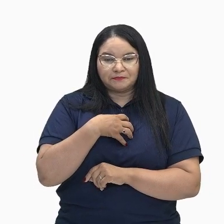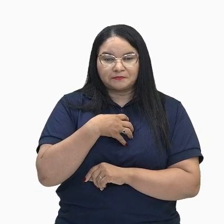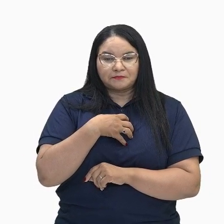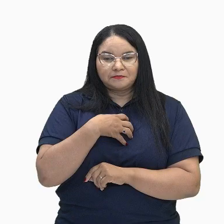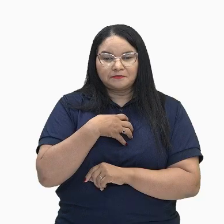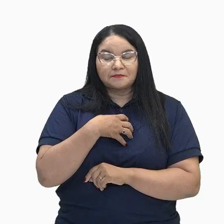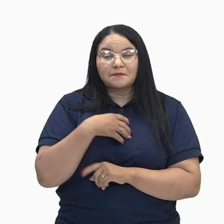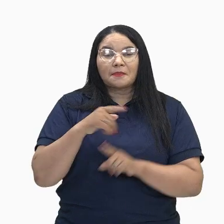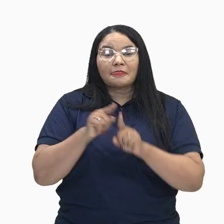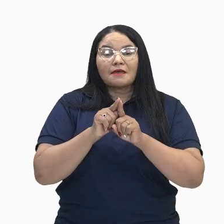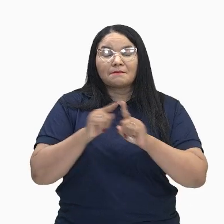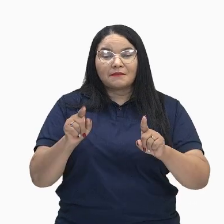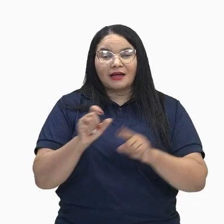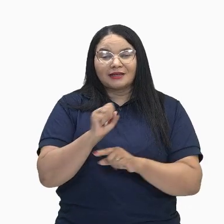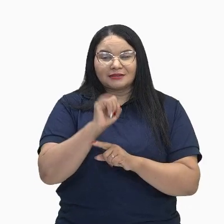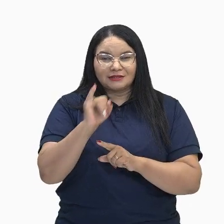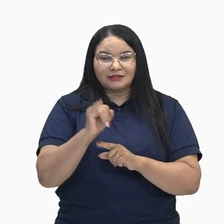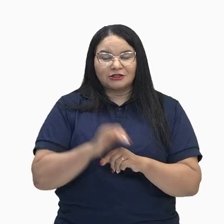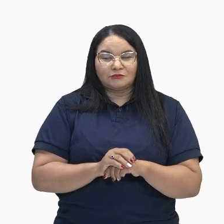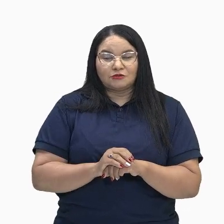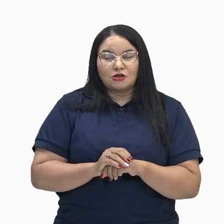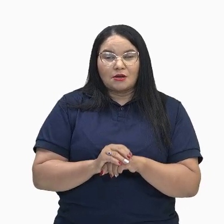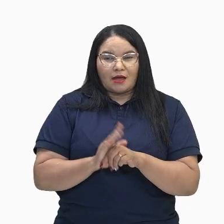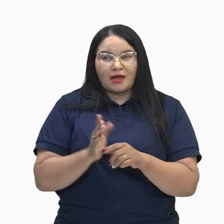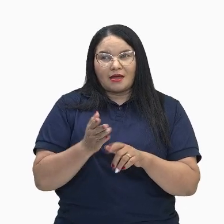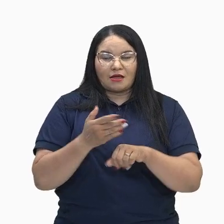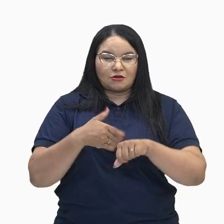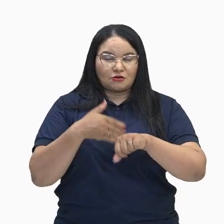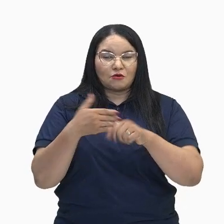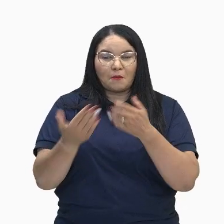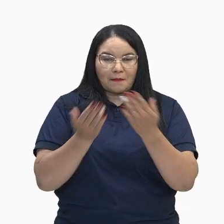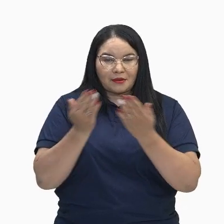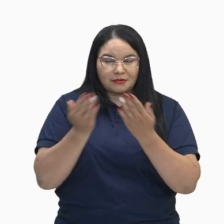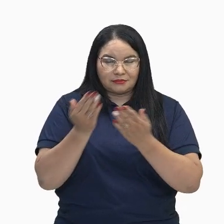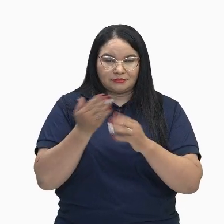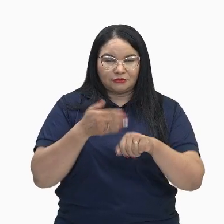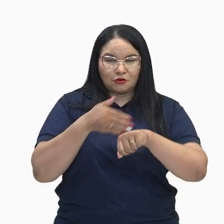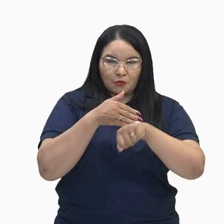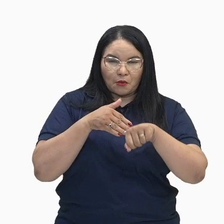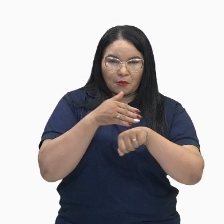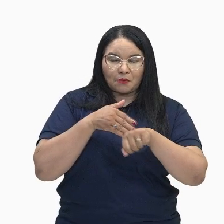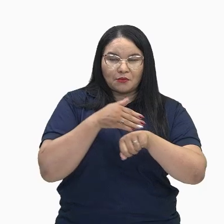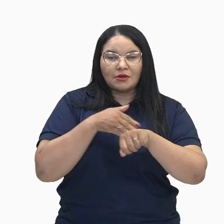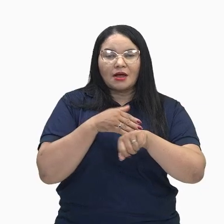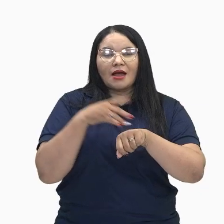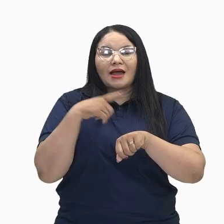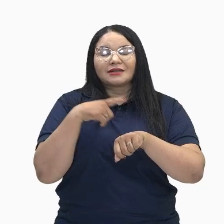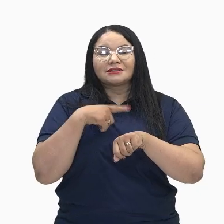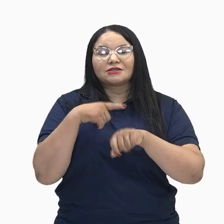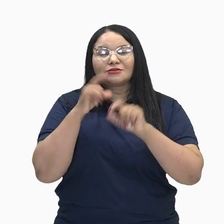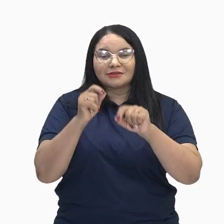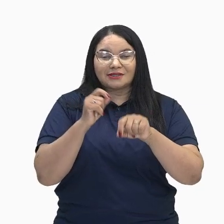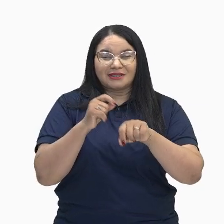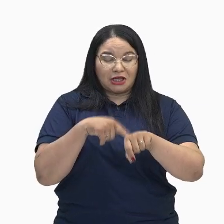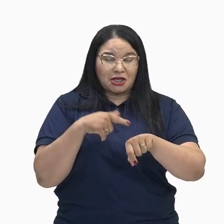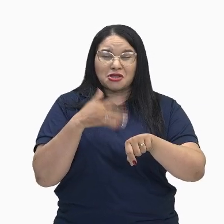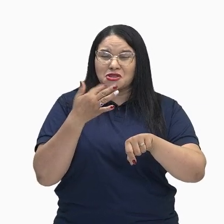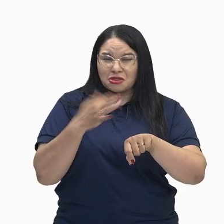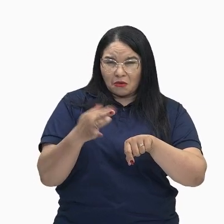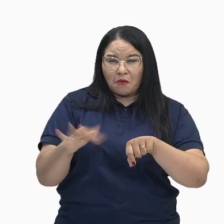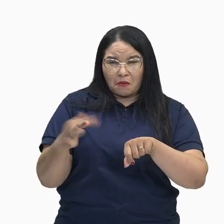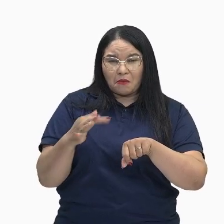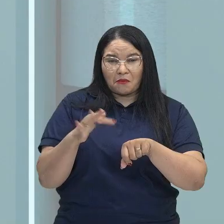Agora, se a gente transferir essa ferida para um corte no nosso corpo, por exemplo, né? A gente vai sentir que aquilo ali vai doer,